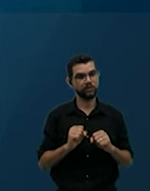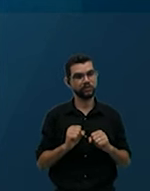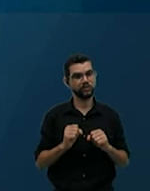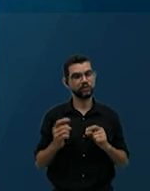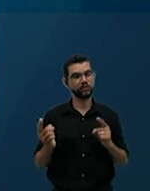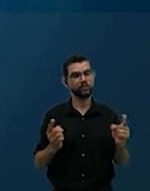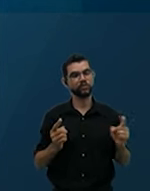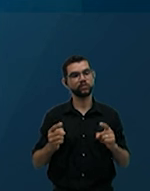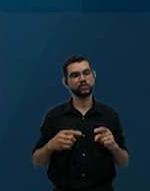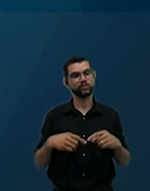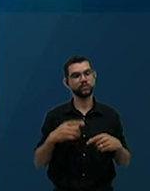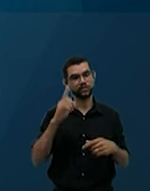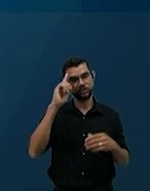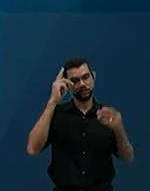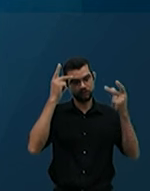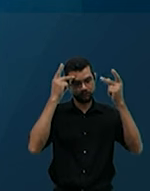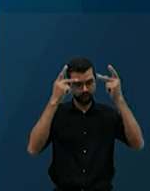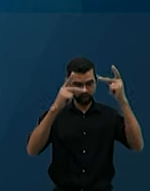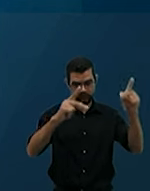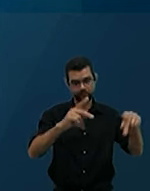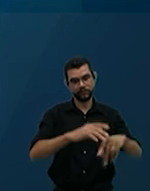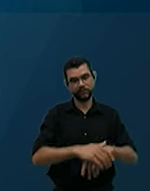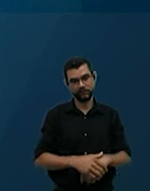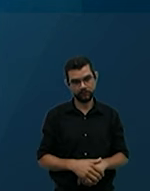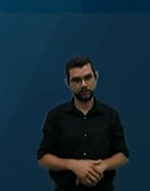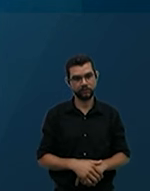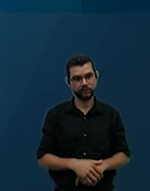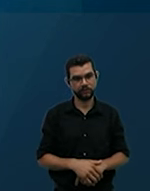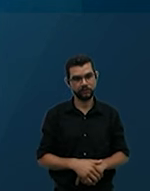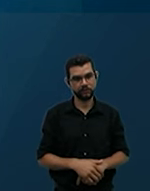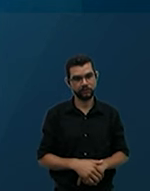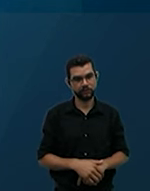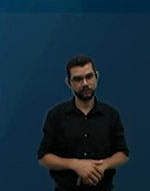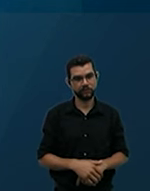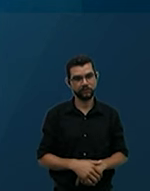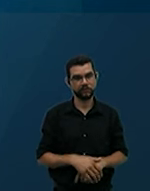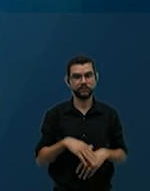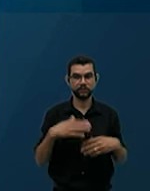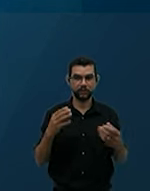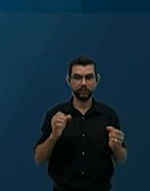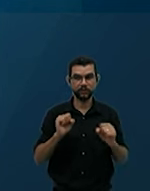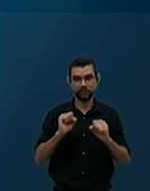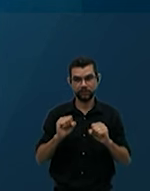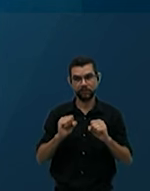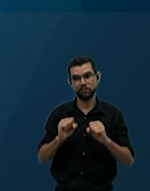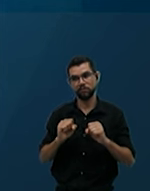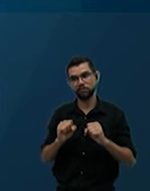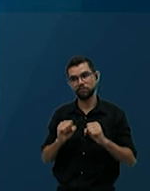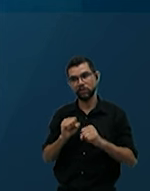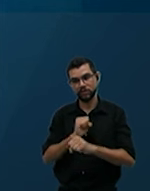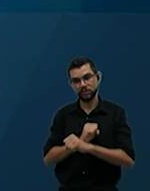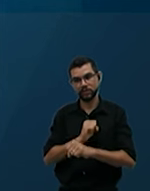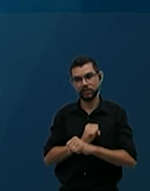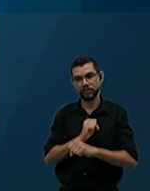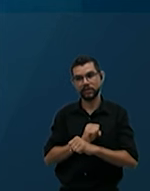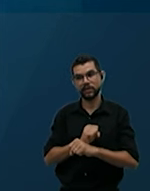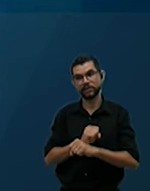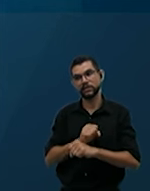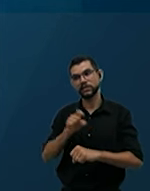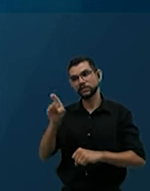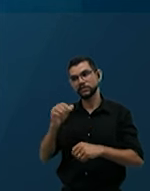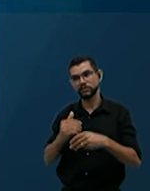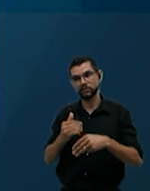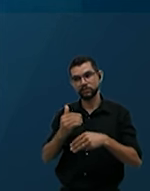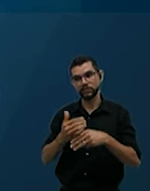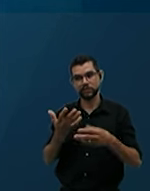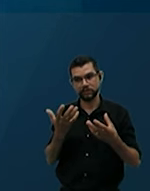Obrigado, ministra Franê. Eu penso que seja possível aguardar. Se Vossa Excelência entende que é possível aguardar, eu também creio que sim. E assim nós